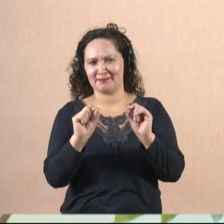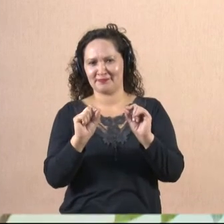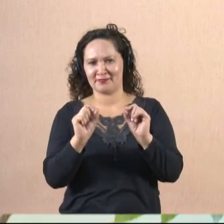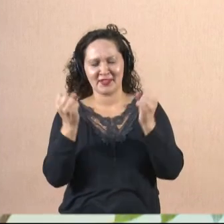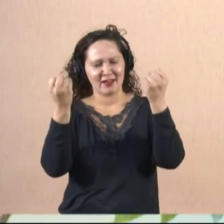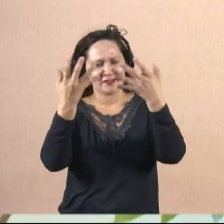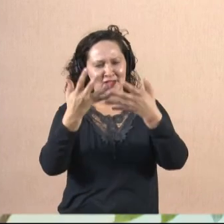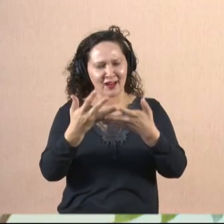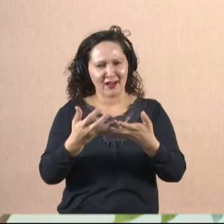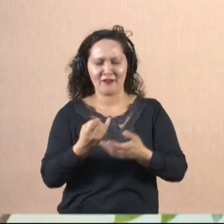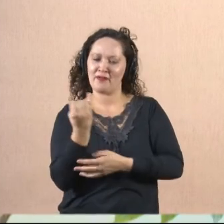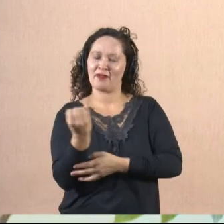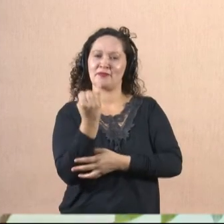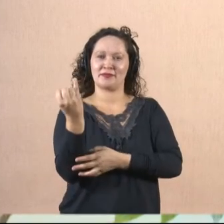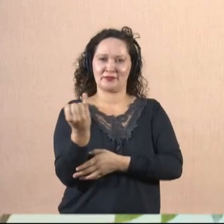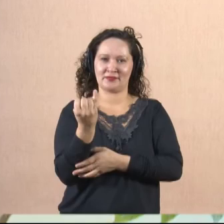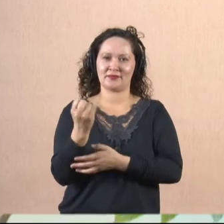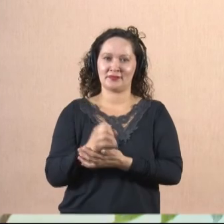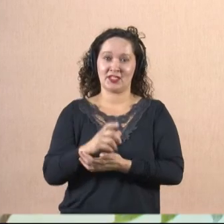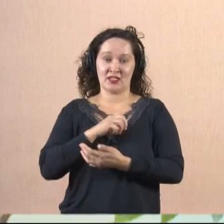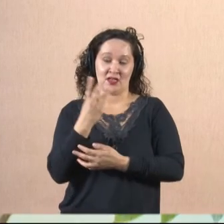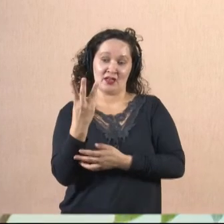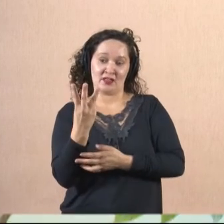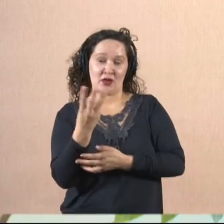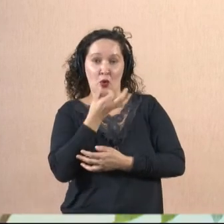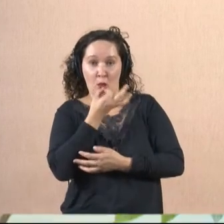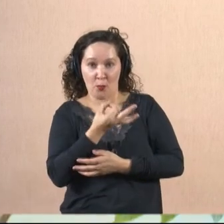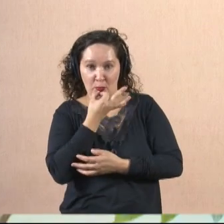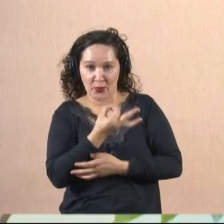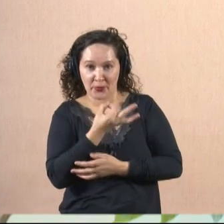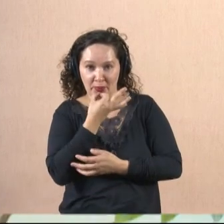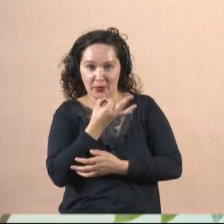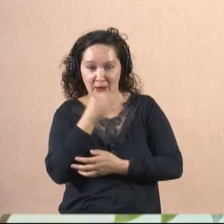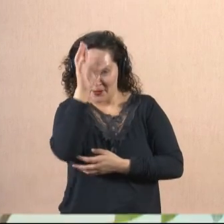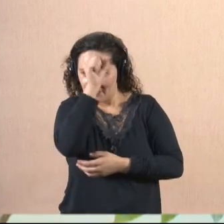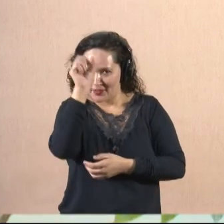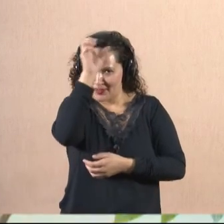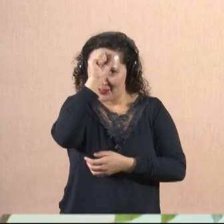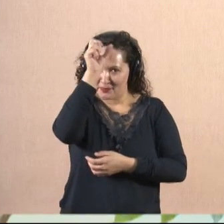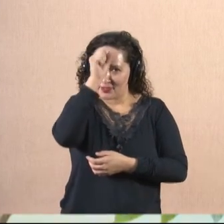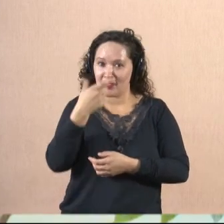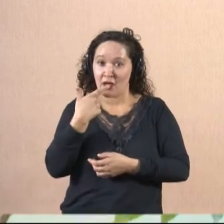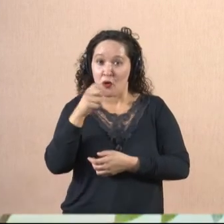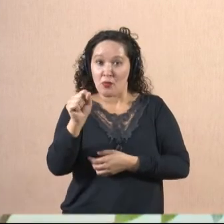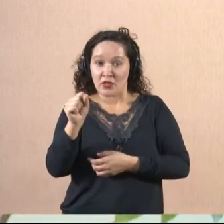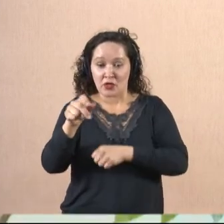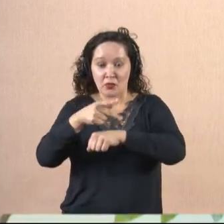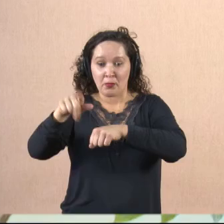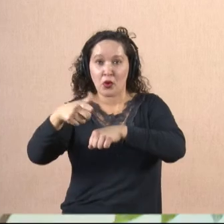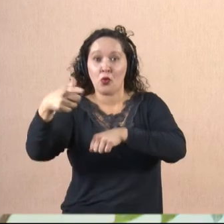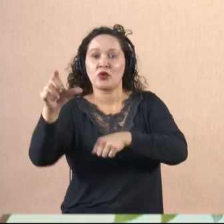eu estava receitando eu tenho três dicas para aprender uma língua estrangeira